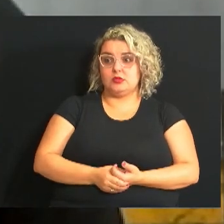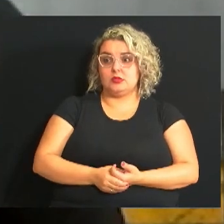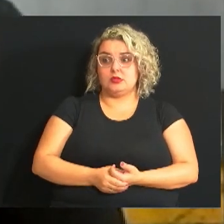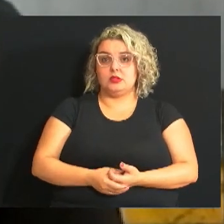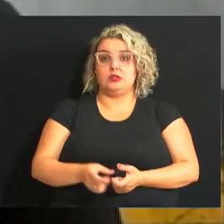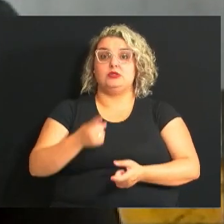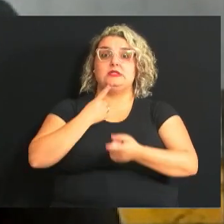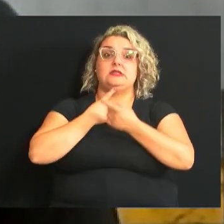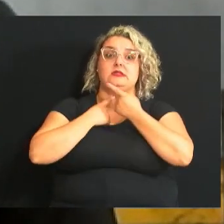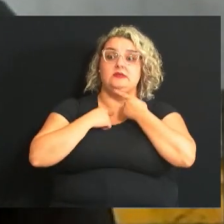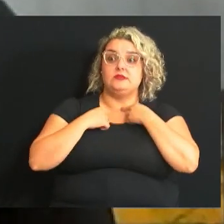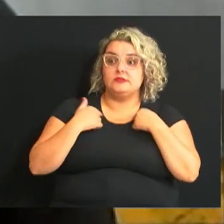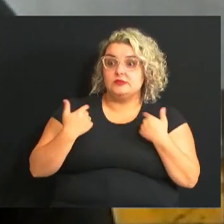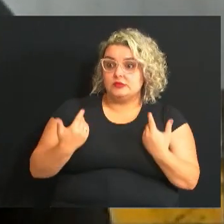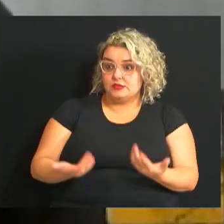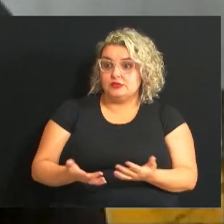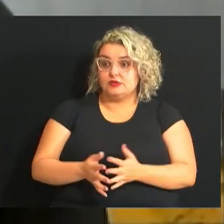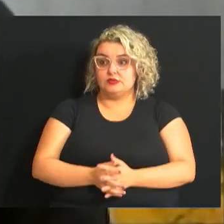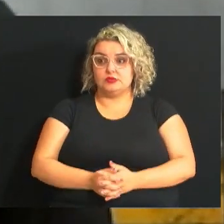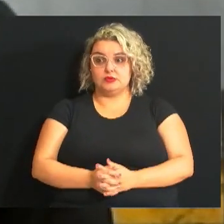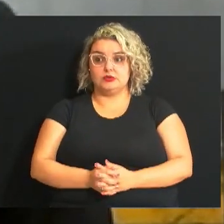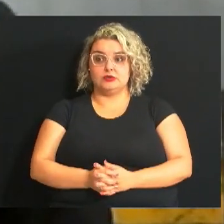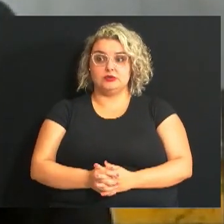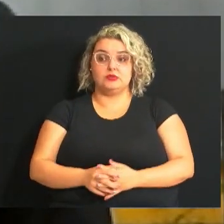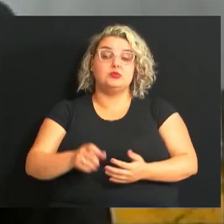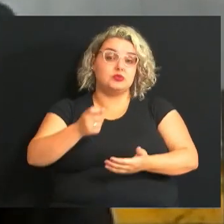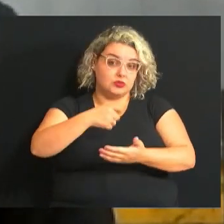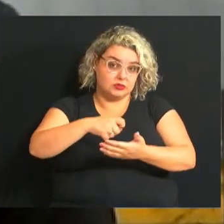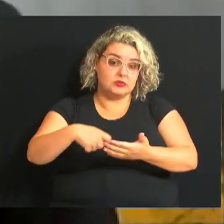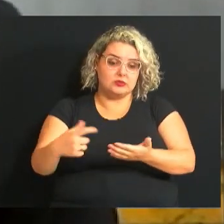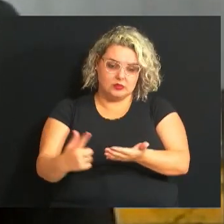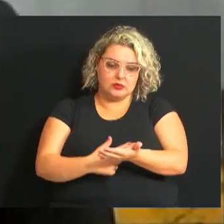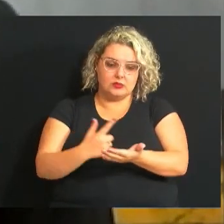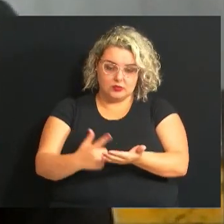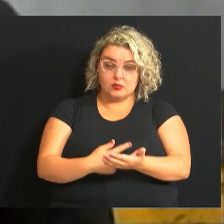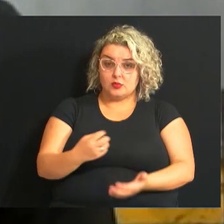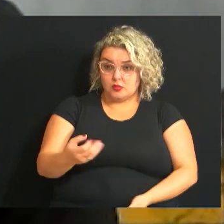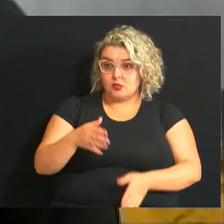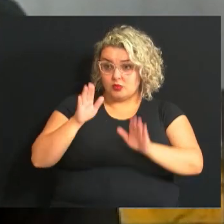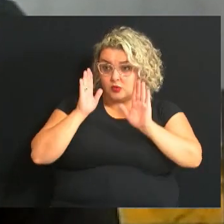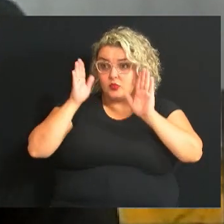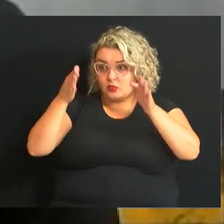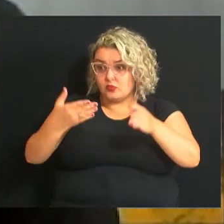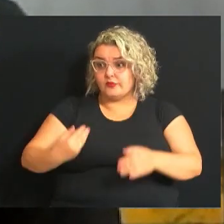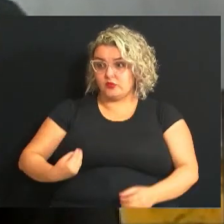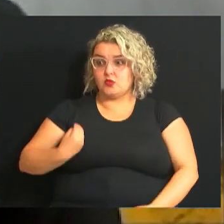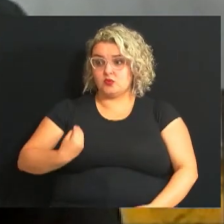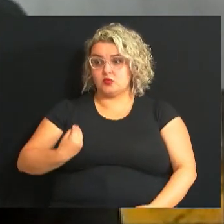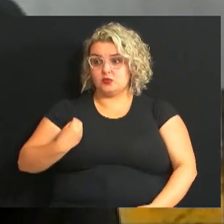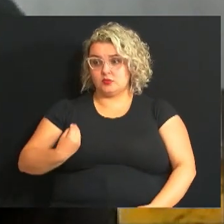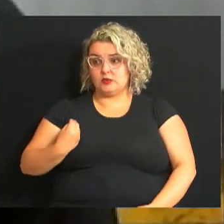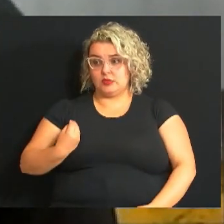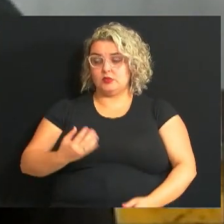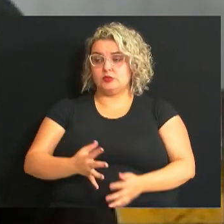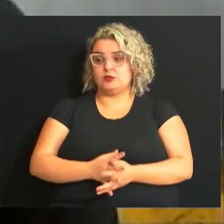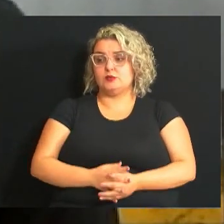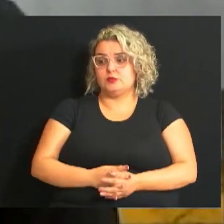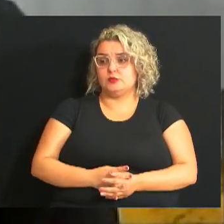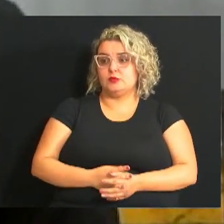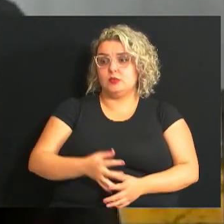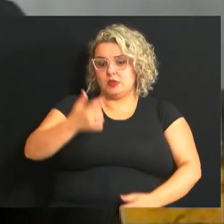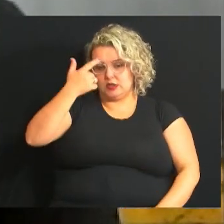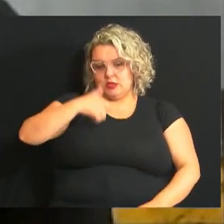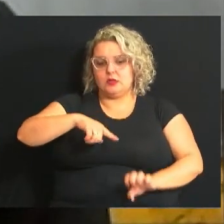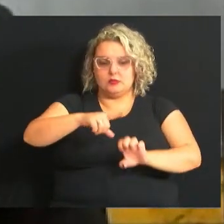aí de escrever um livro novo aí com foco no que a gente estava vivendo, né? Eu sou empreendedor há mais de